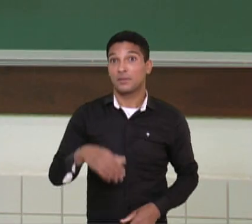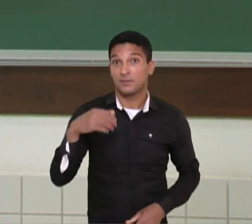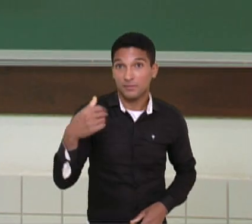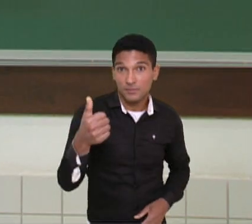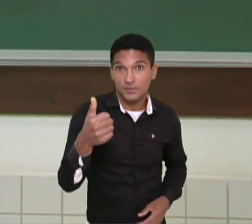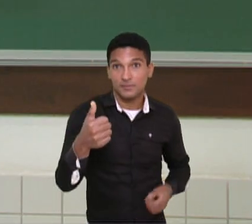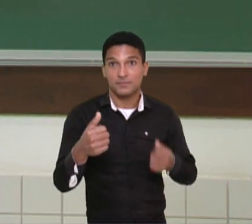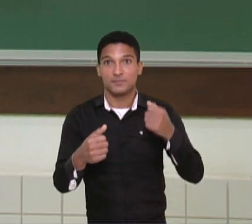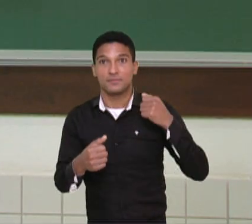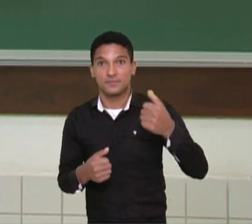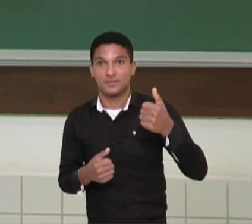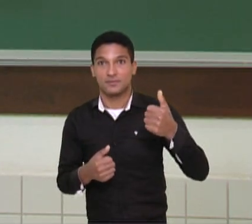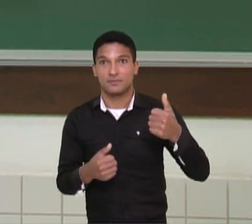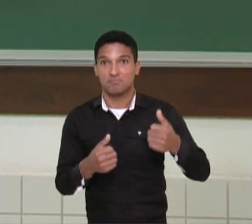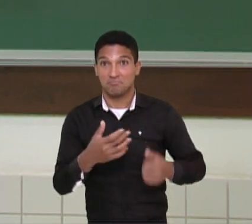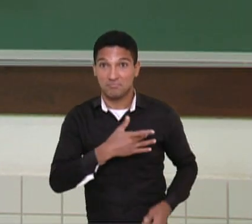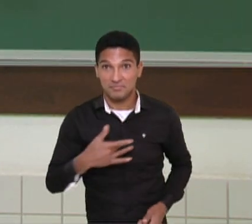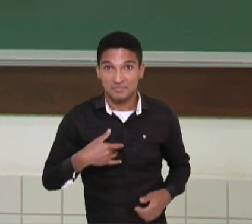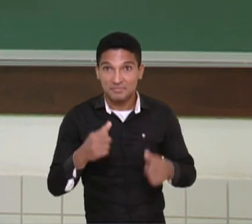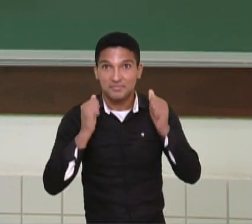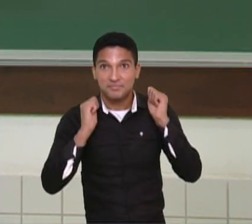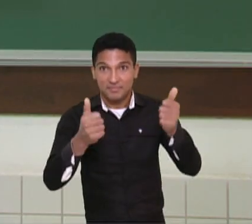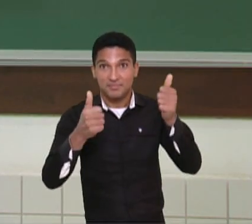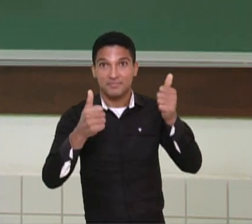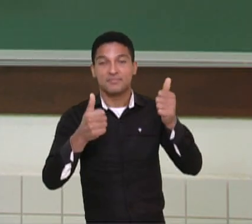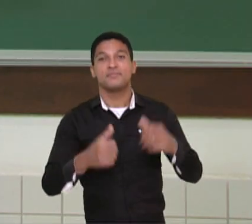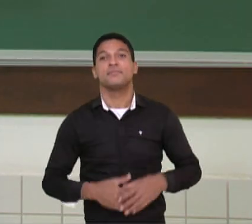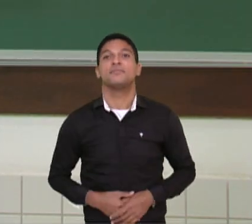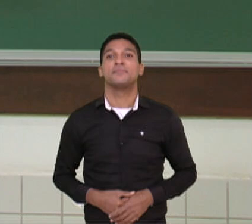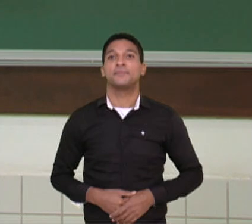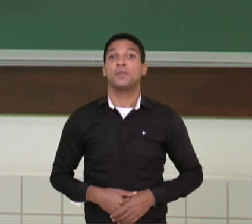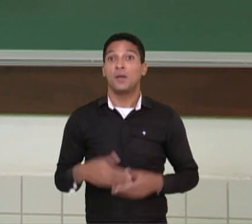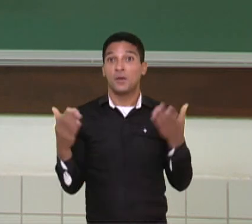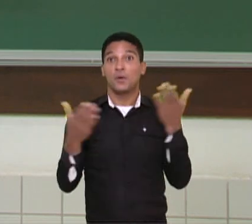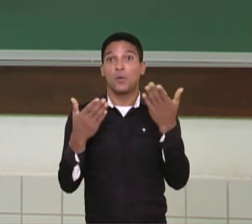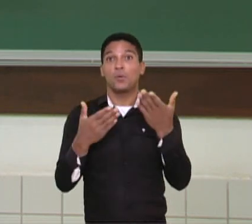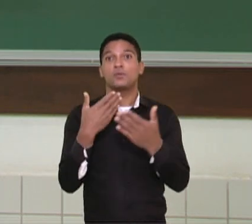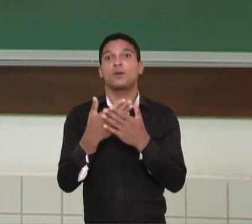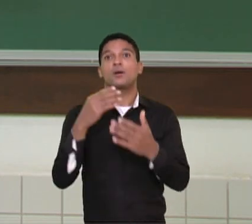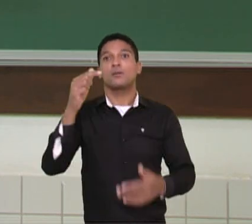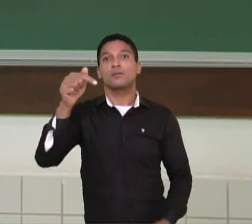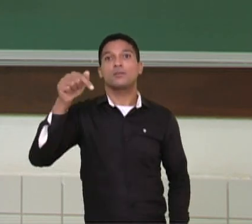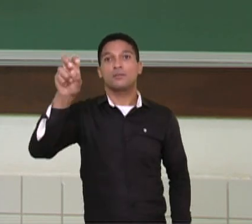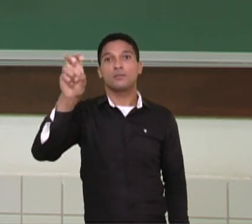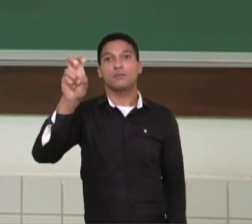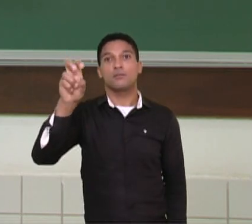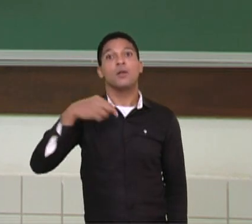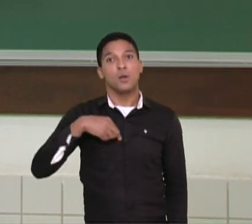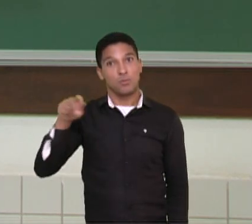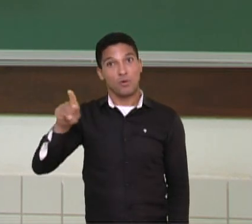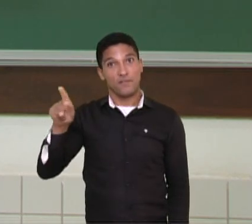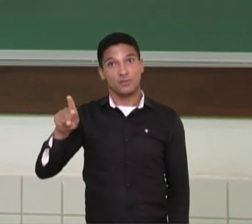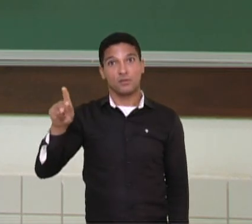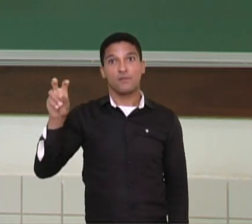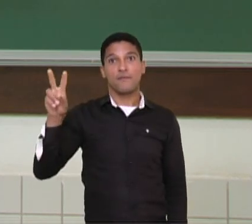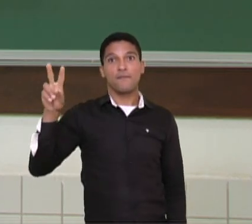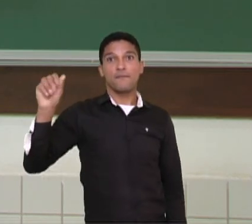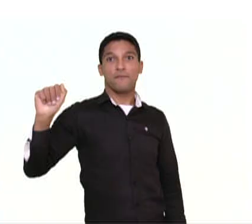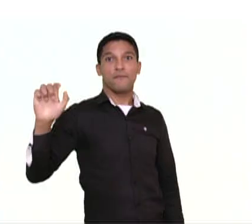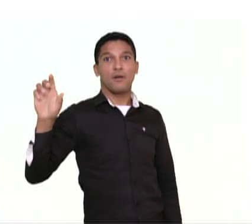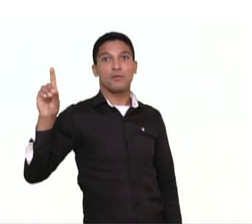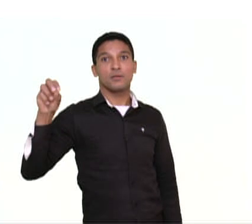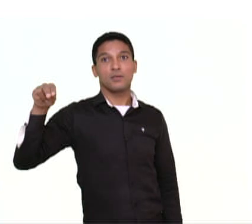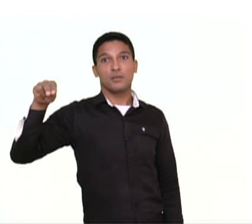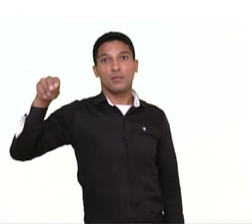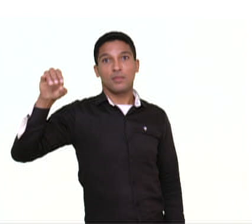Daí, galera, beleza? Como é que vocês estão? Olha só, hoje nós vamos trabalhar a aula 75. Eu sou o professor Valdinei e também trata a aula